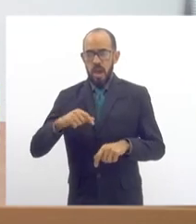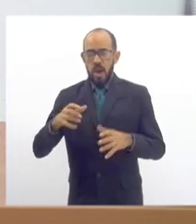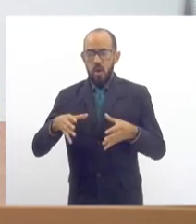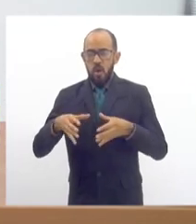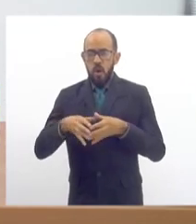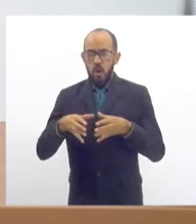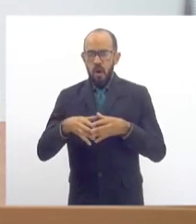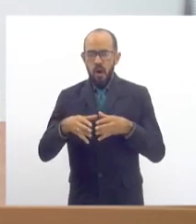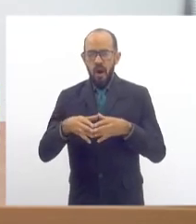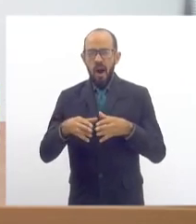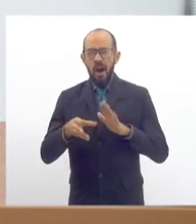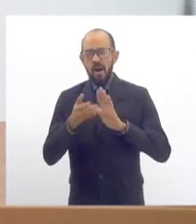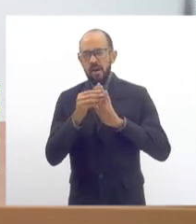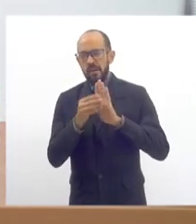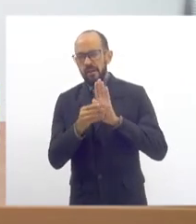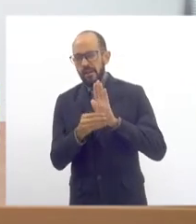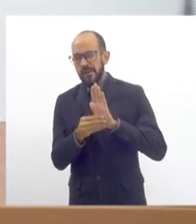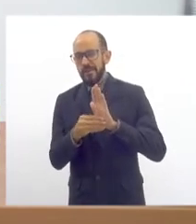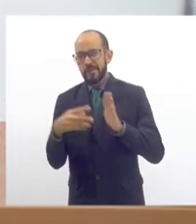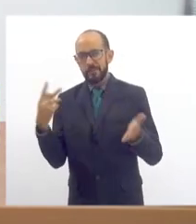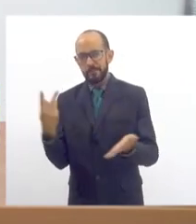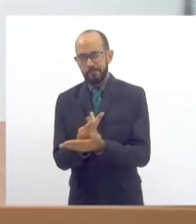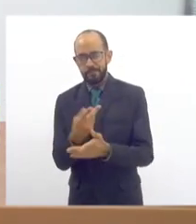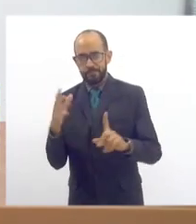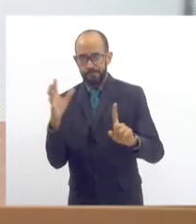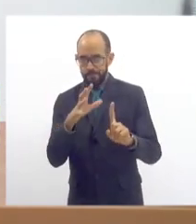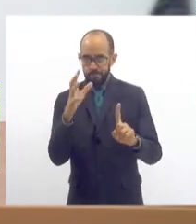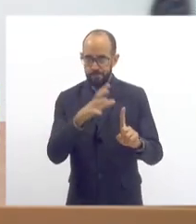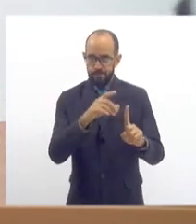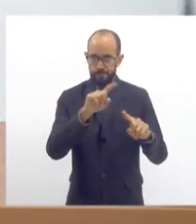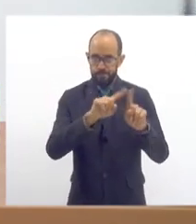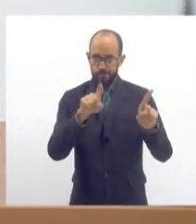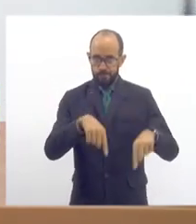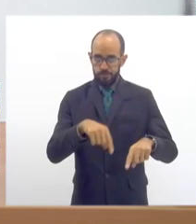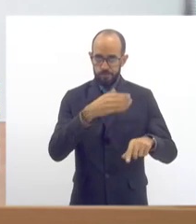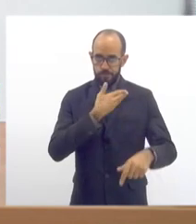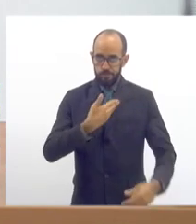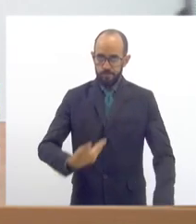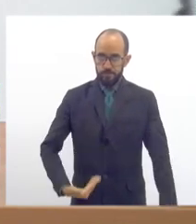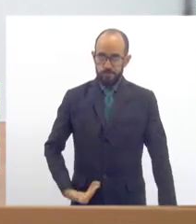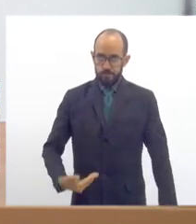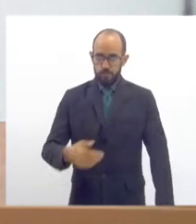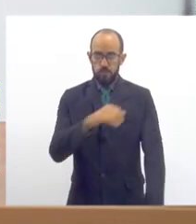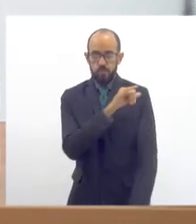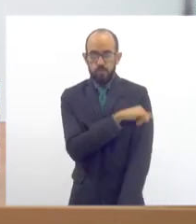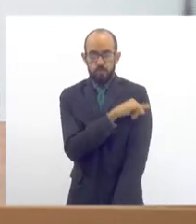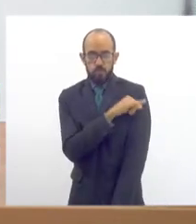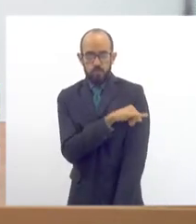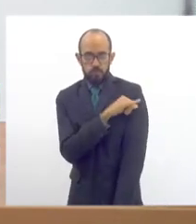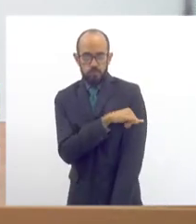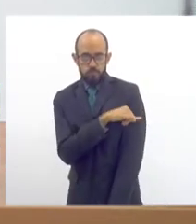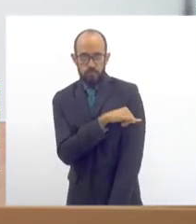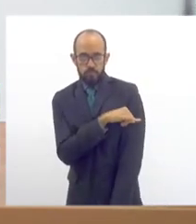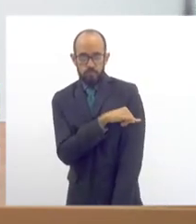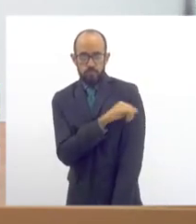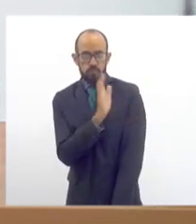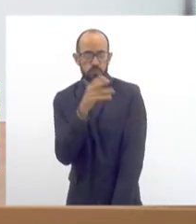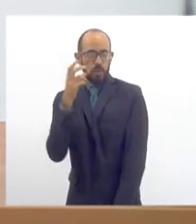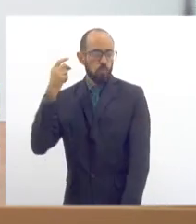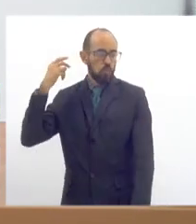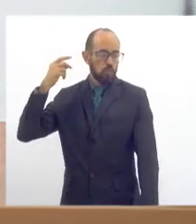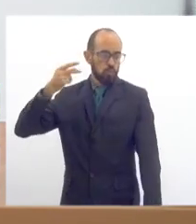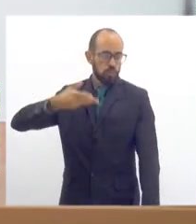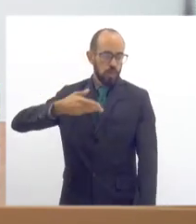de pautas que afetam o Serviço Público Estadual do Rio de Janeiro, não recentemente, Léo, já há algum tempo, com uma série de